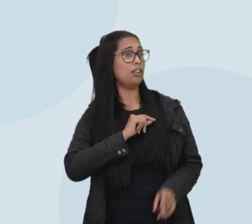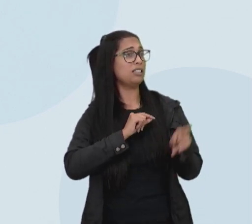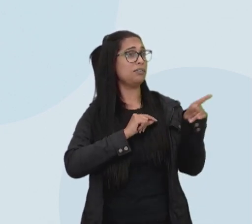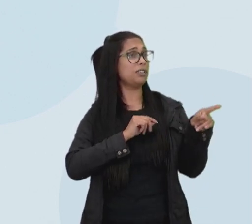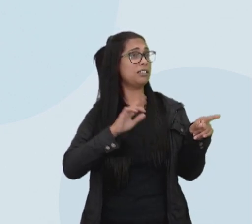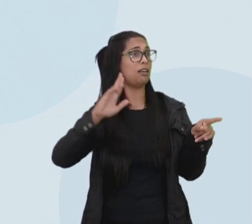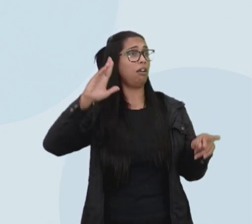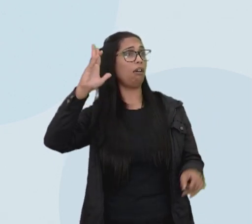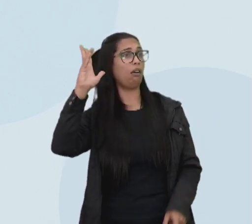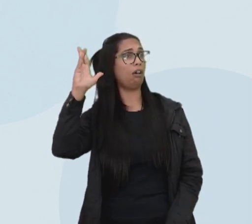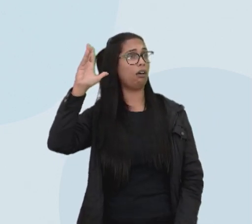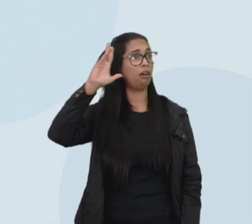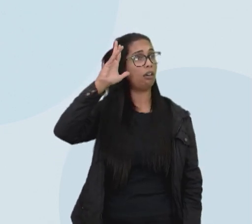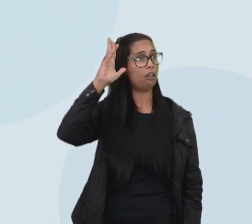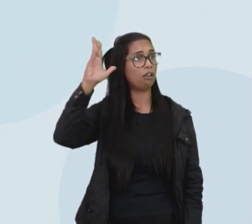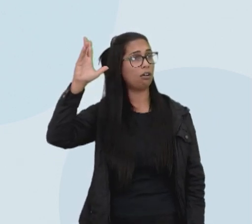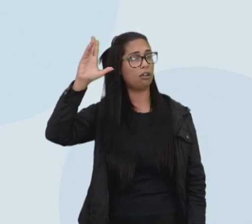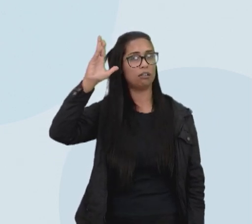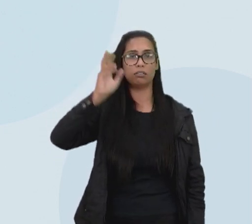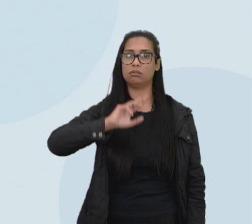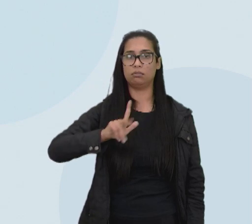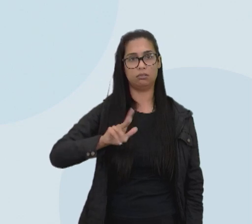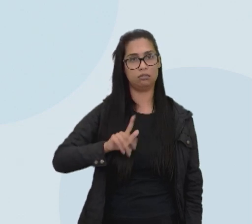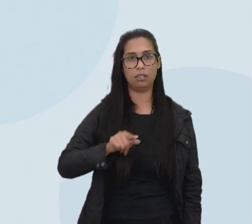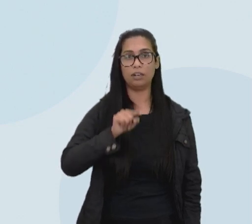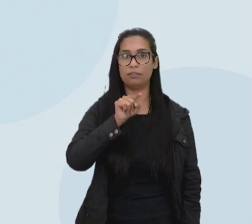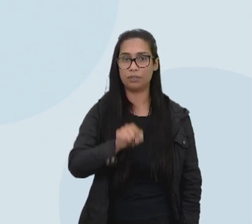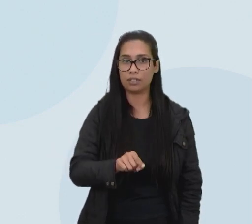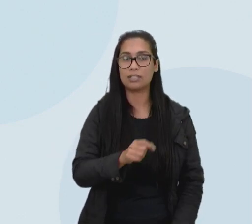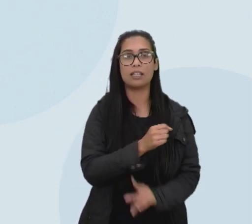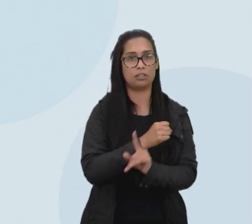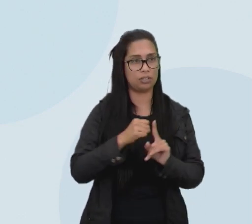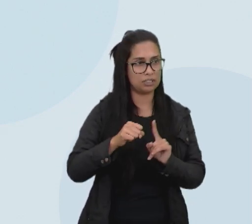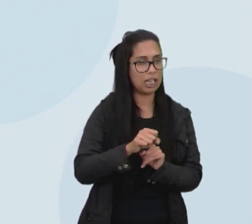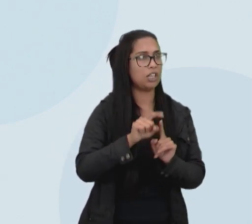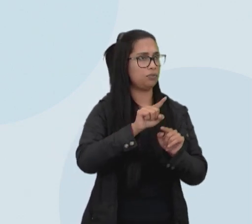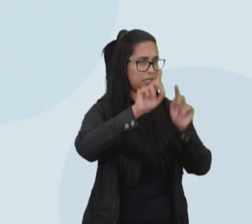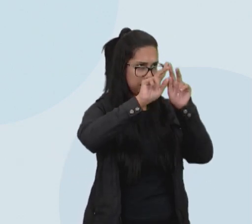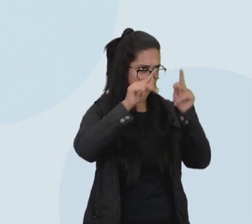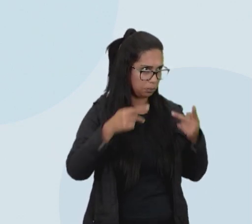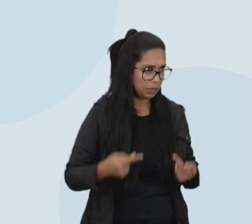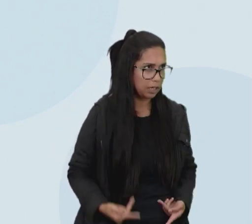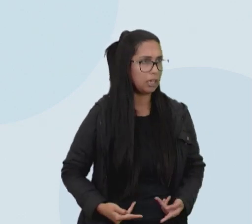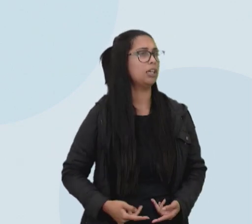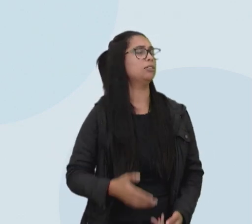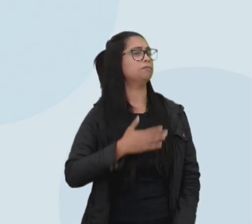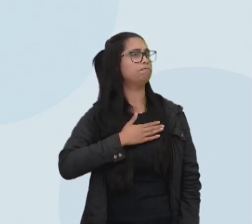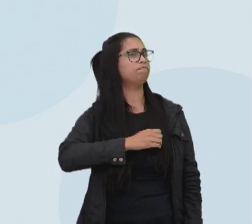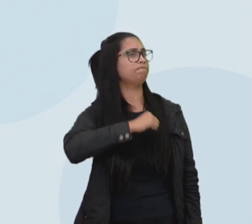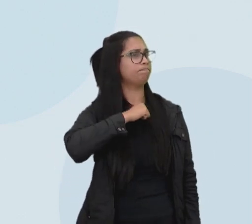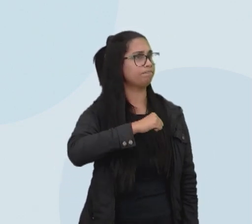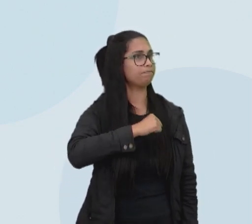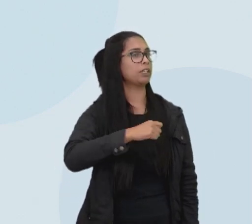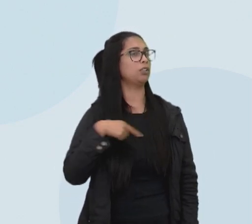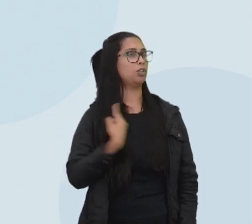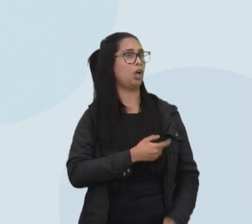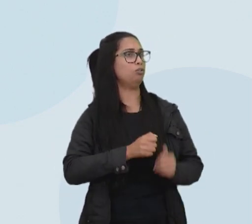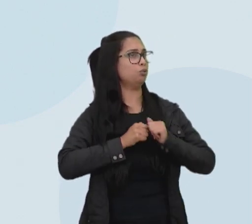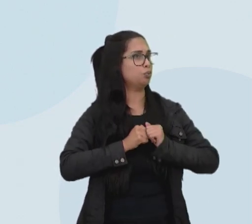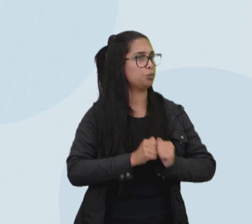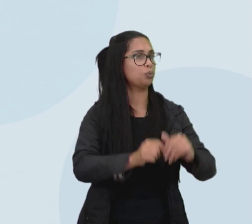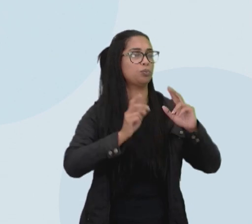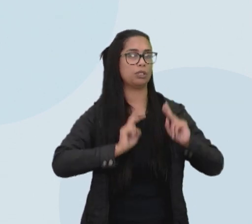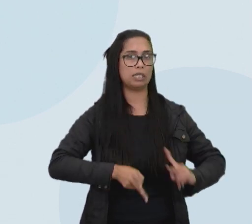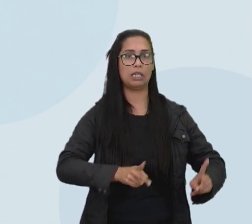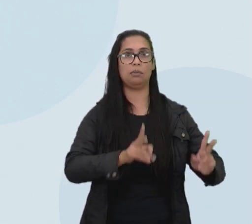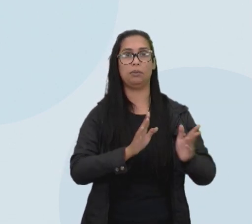anteninhas. Longe disso. Tipo, não, você é parte da sociedade. Tamo junto! Tamo junto. Só que eu